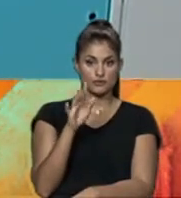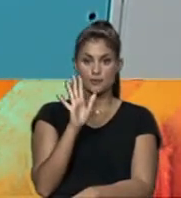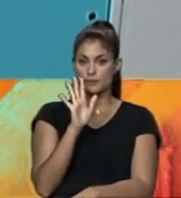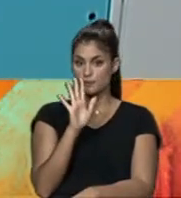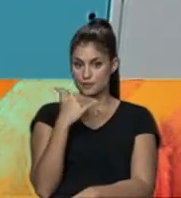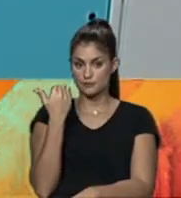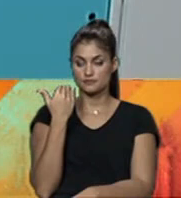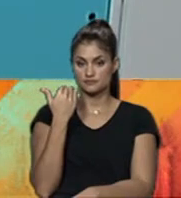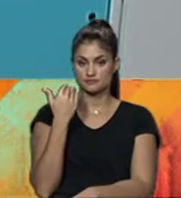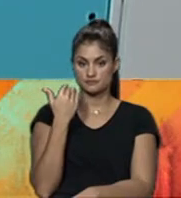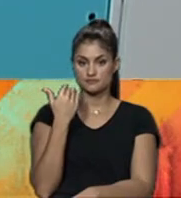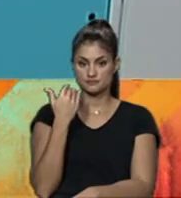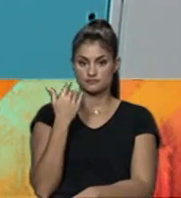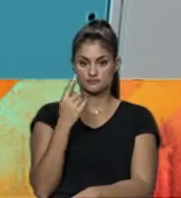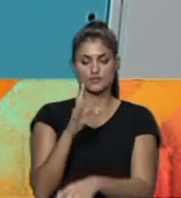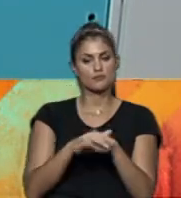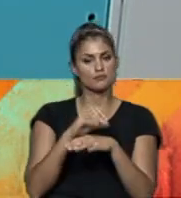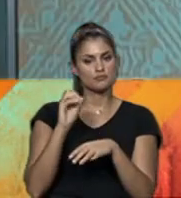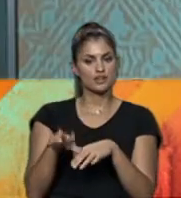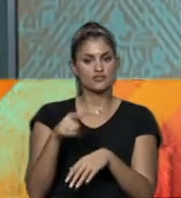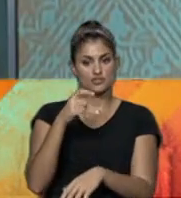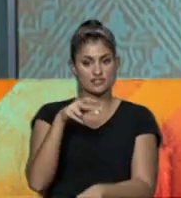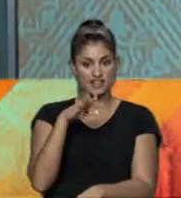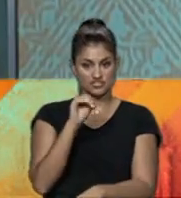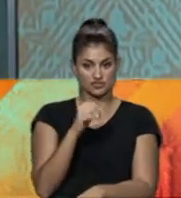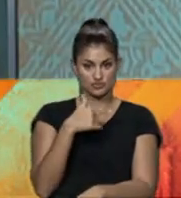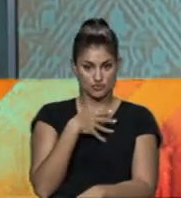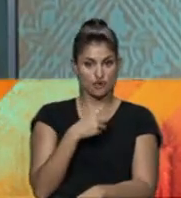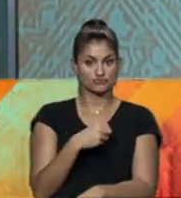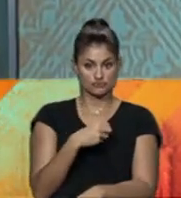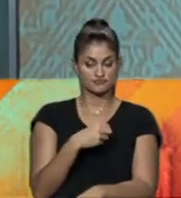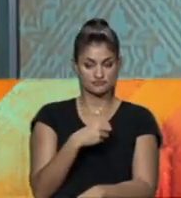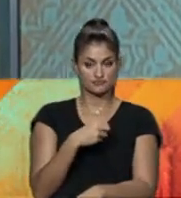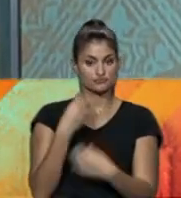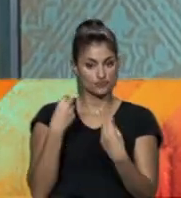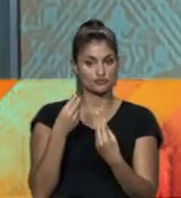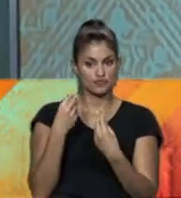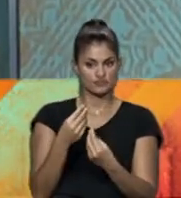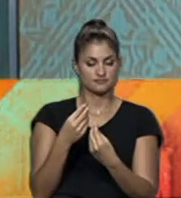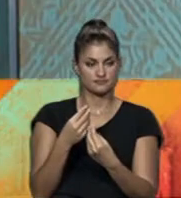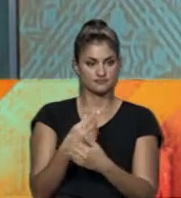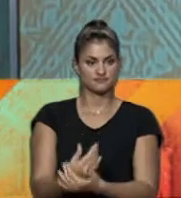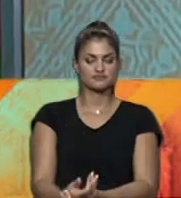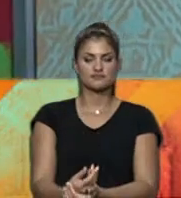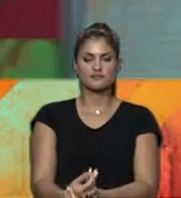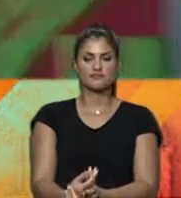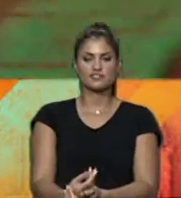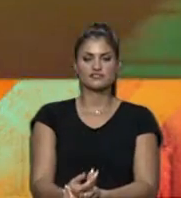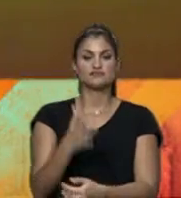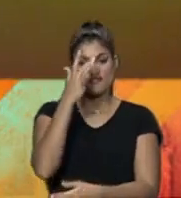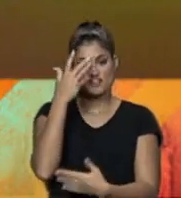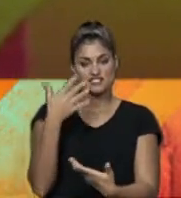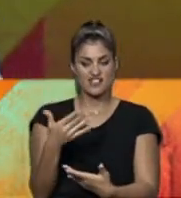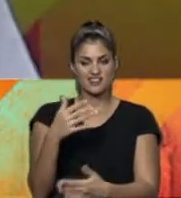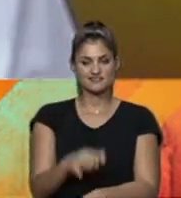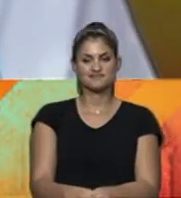muitas facilidades por causa de jogar ténis, eu adoro jogar ténis. Portanto, vou dedicar ao golfe. Meio caminho andado. Vou dedicar.